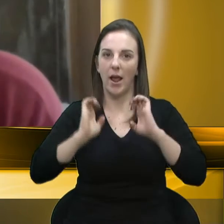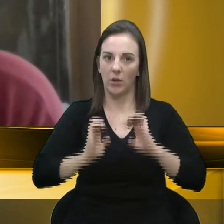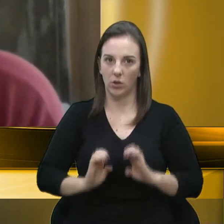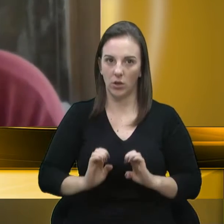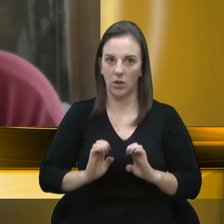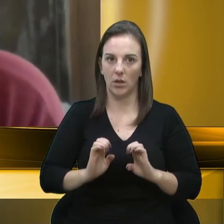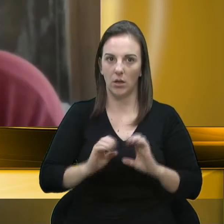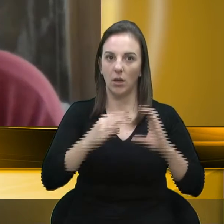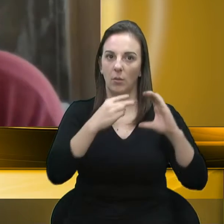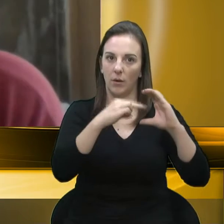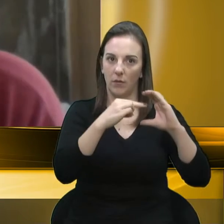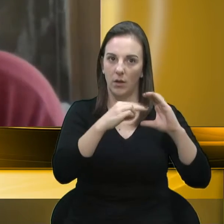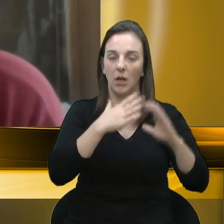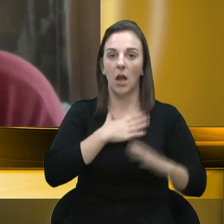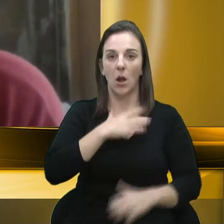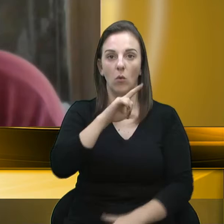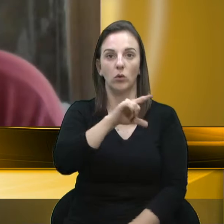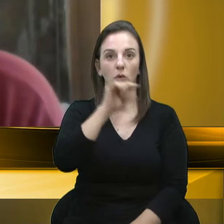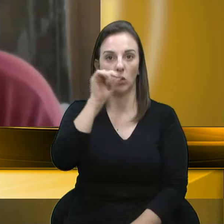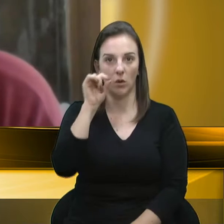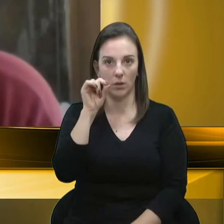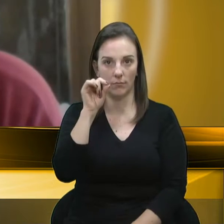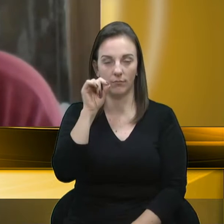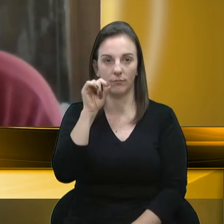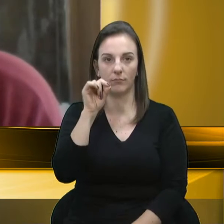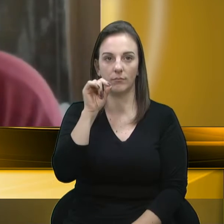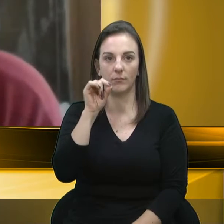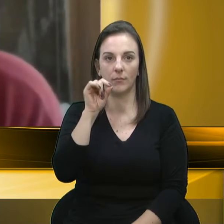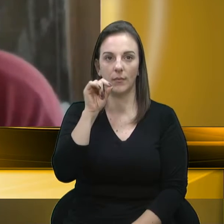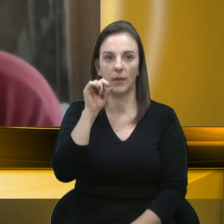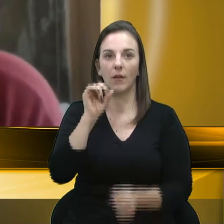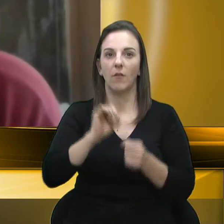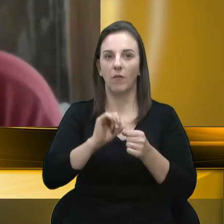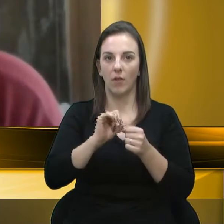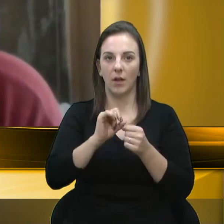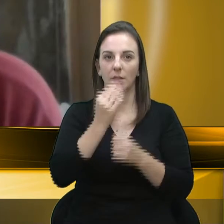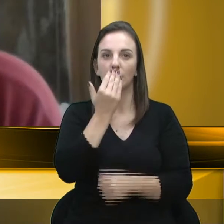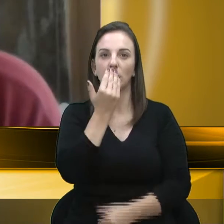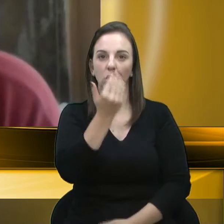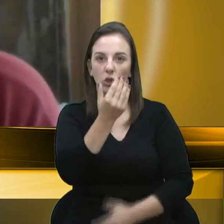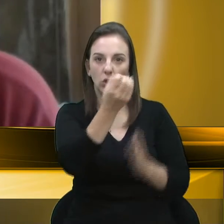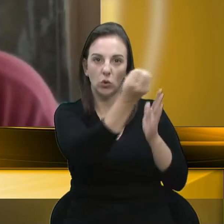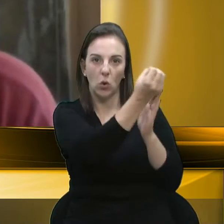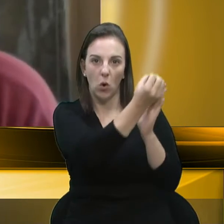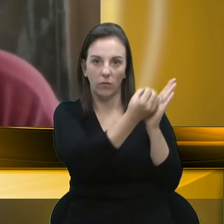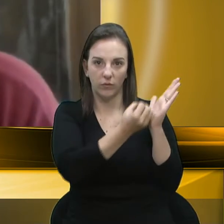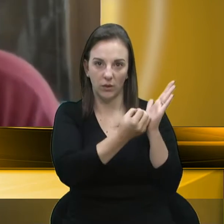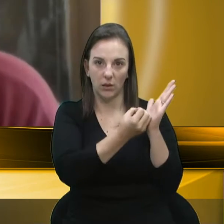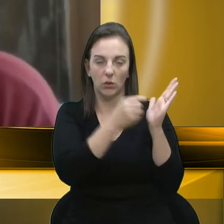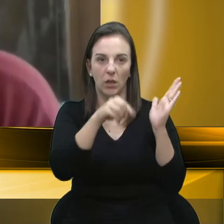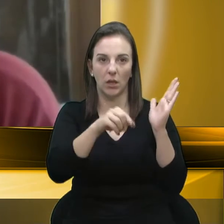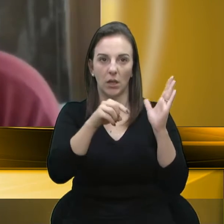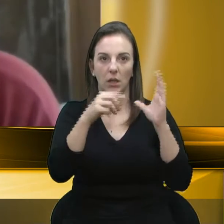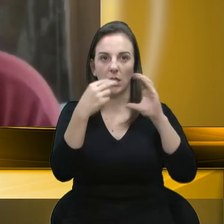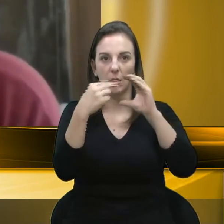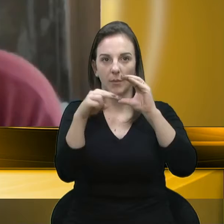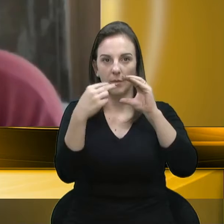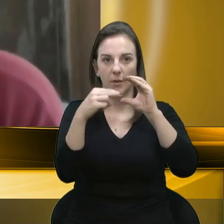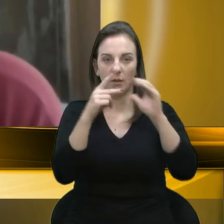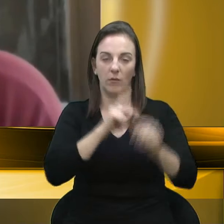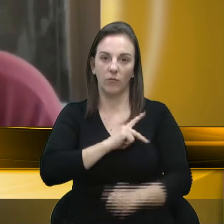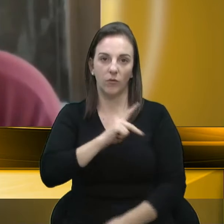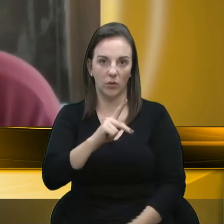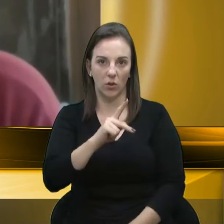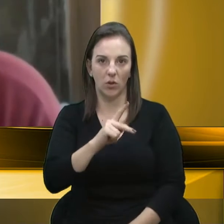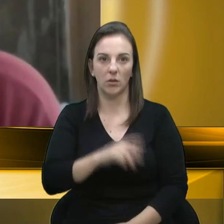eu optei, então, em fazer esse pedido por ofício ao presidente da Casa, em função de que também a